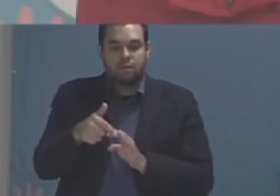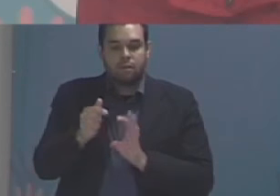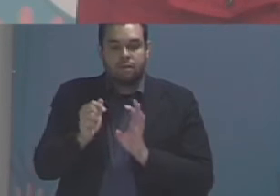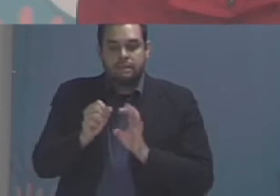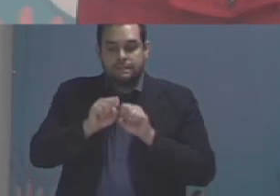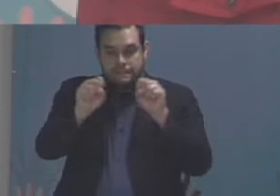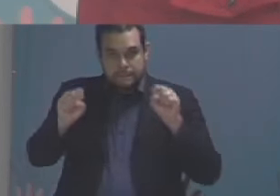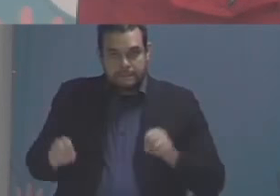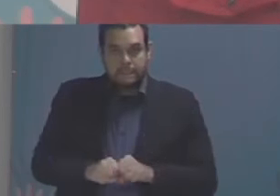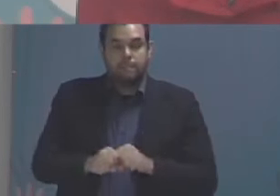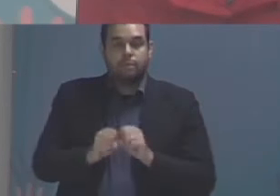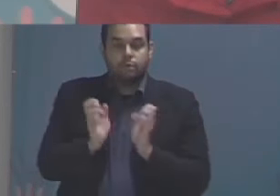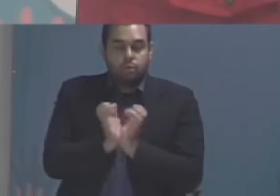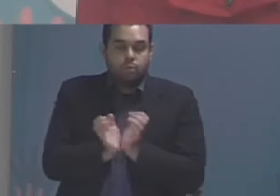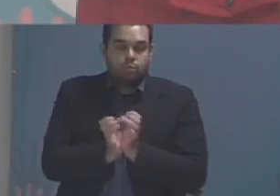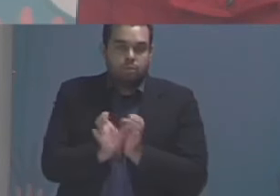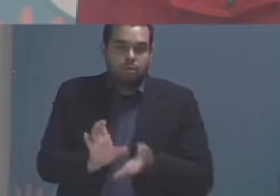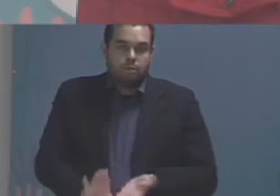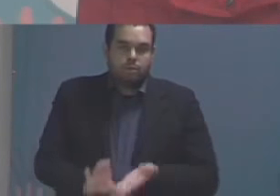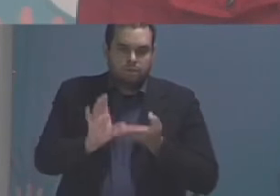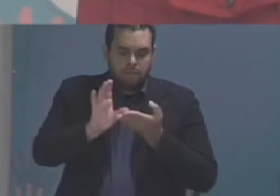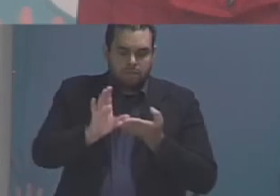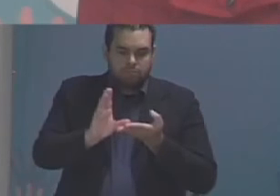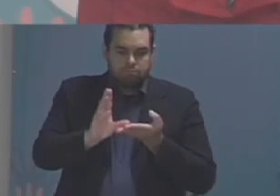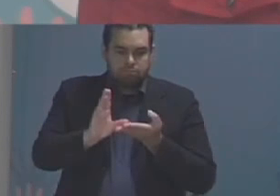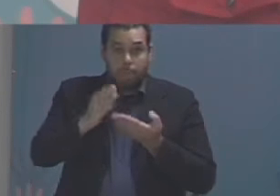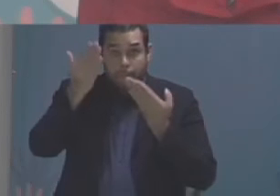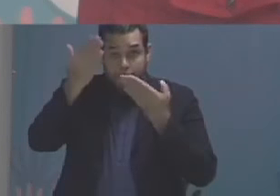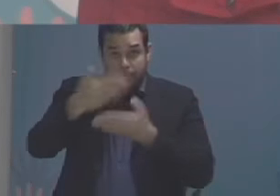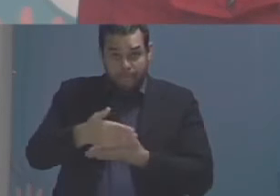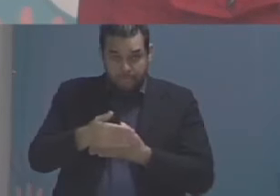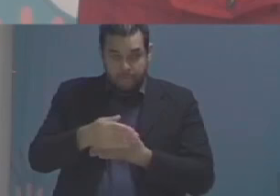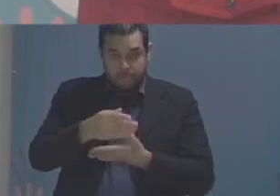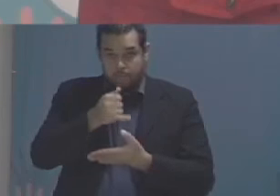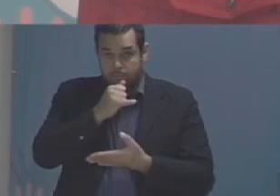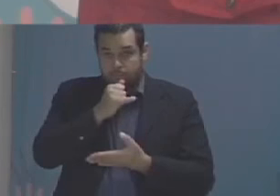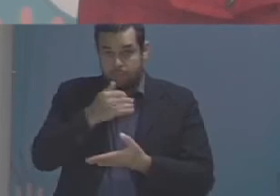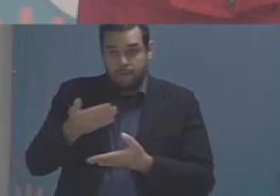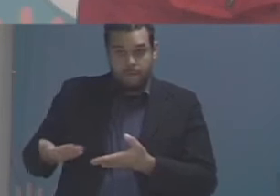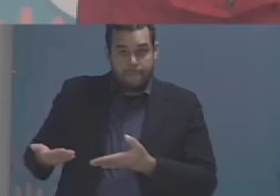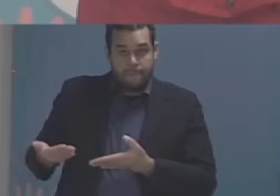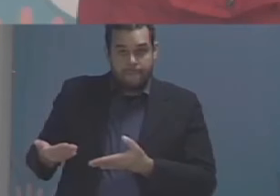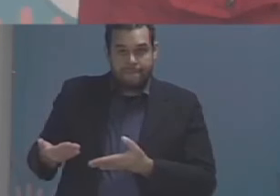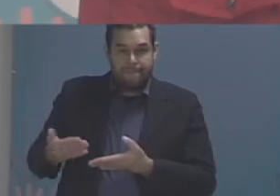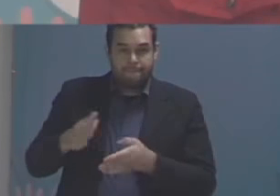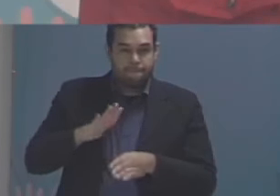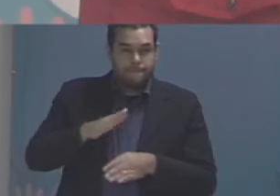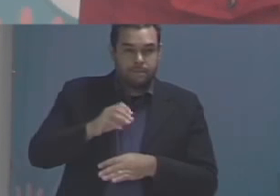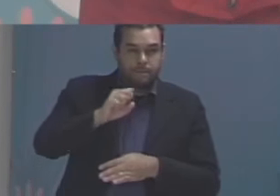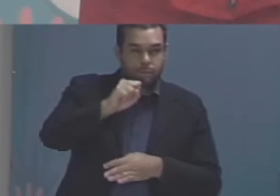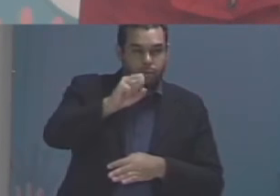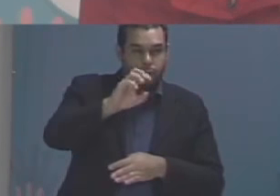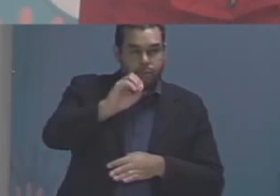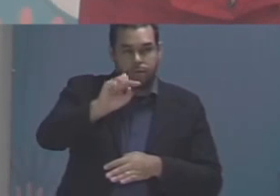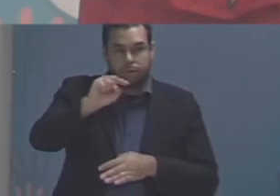do sistema conselhos. E o que prova isso são, por exemplo, cerca de 80 mil